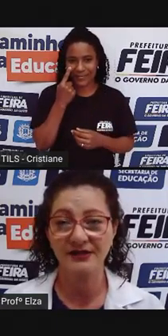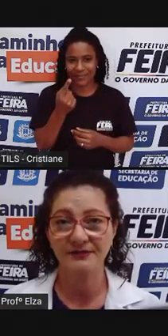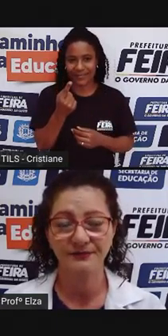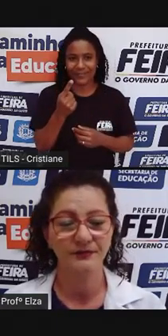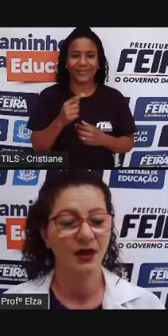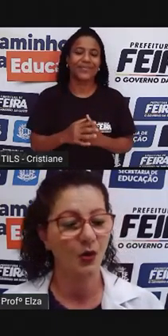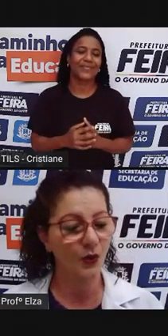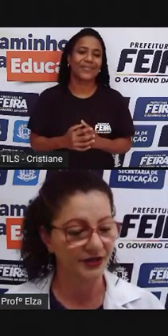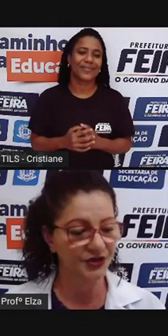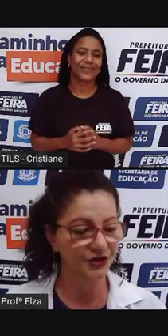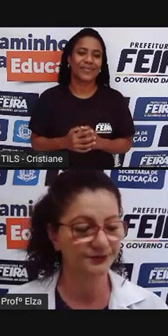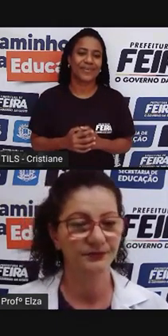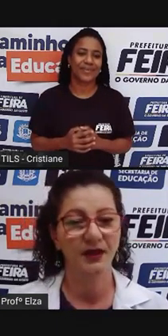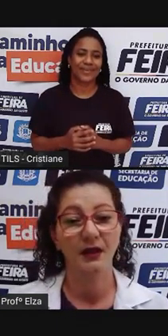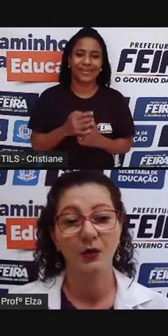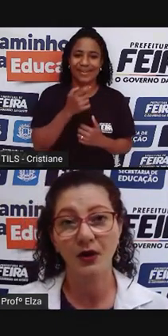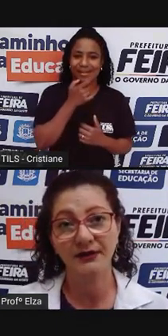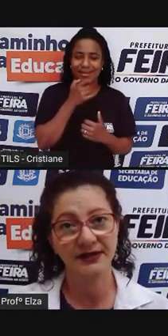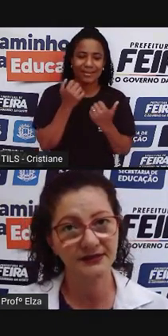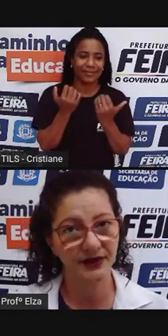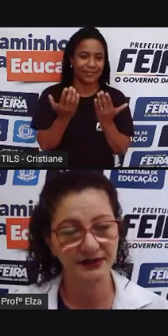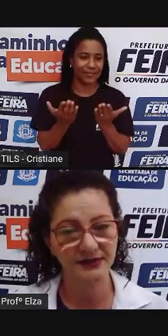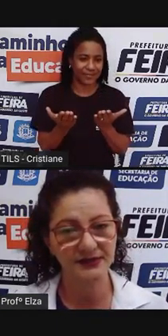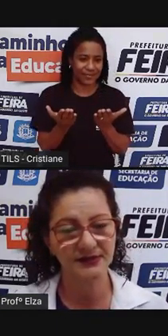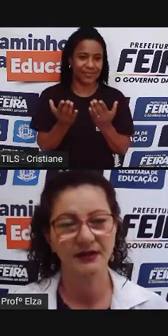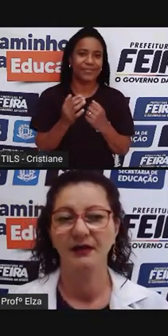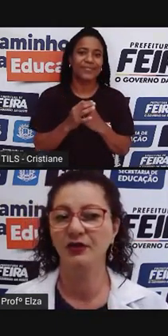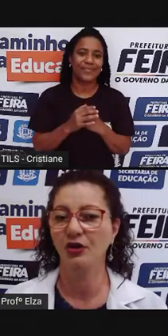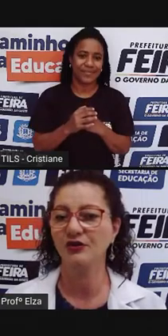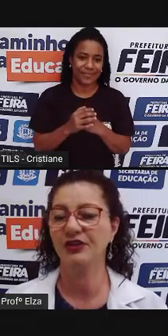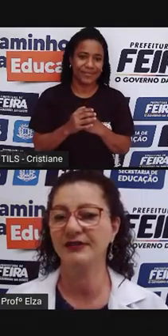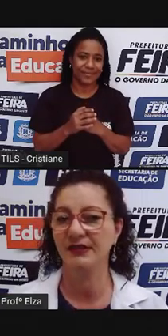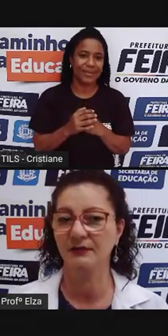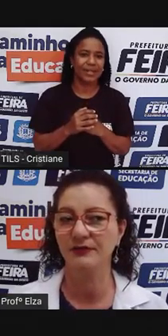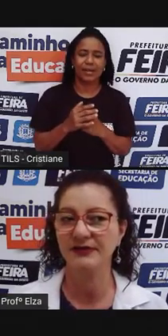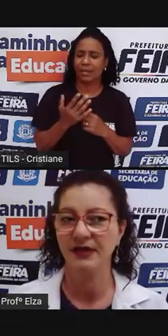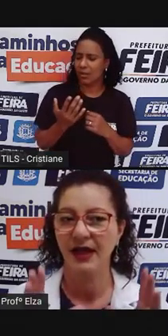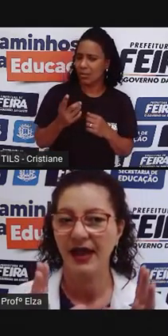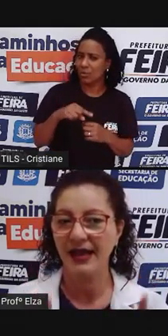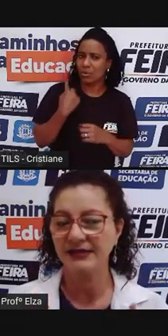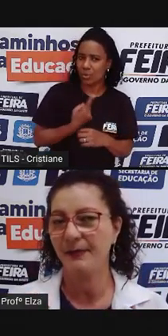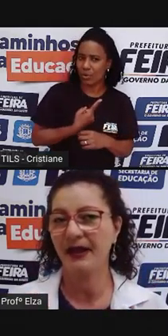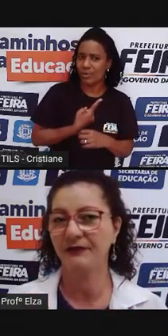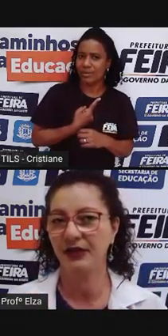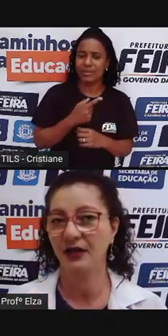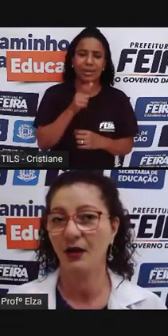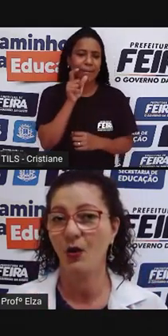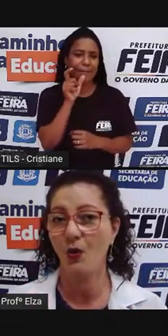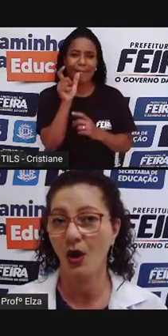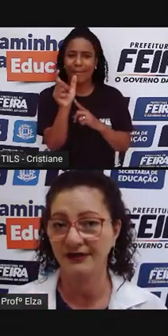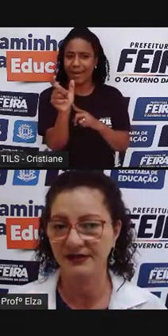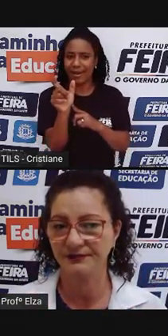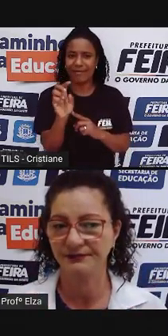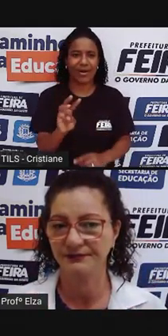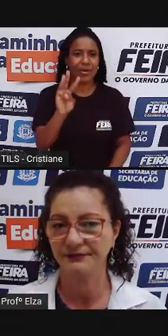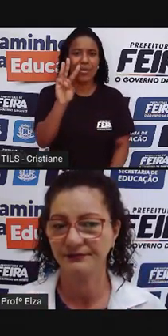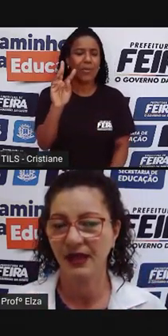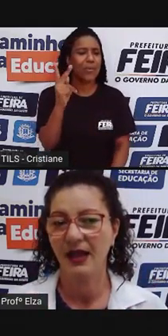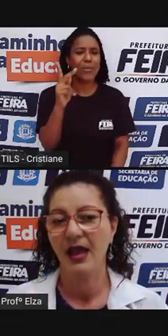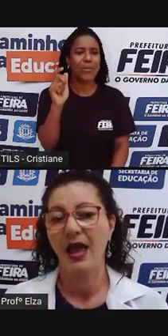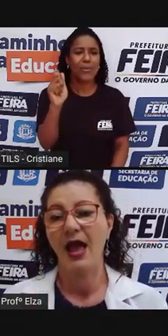What, which. Quantas vezes nós utilizamos essa palavrinha what?